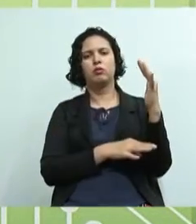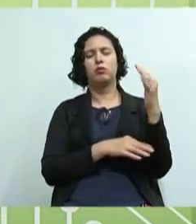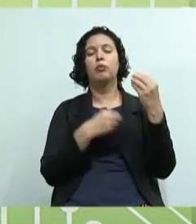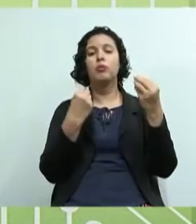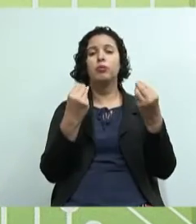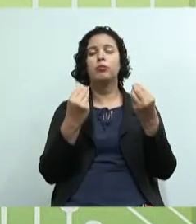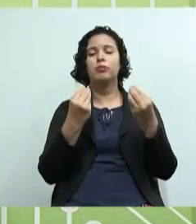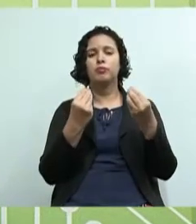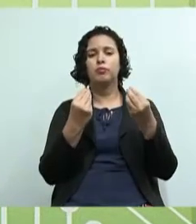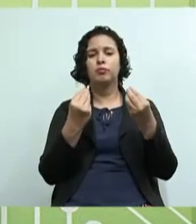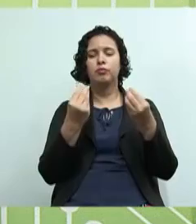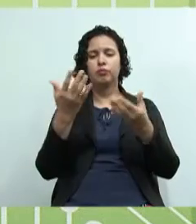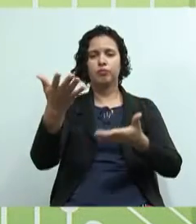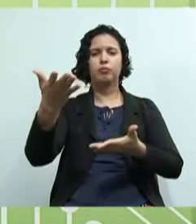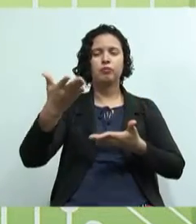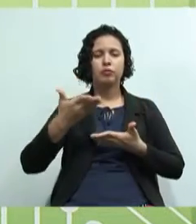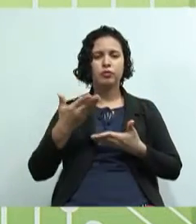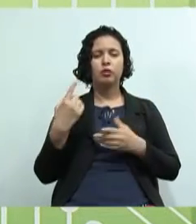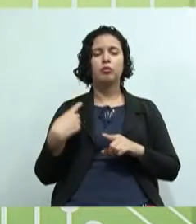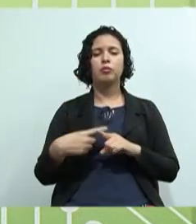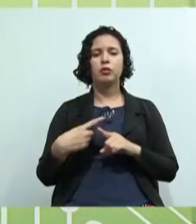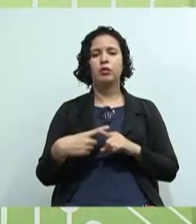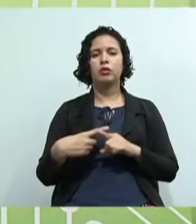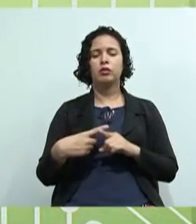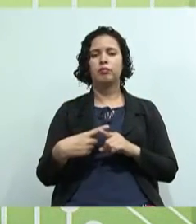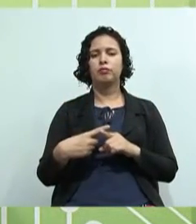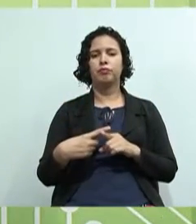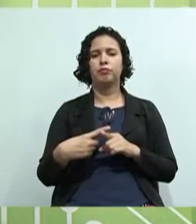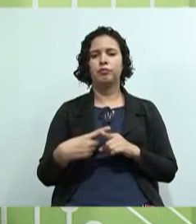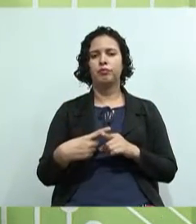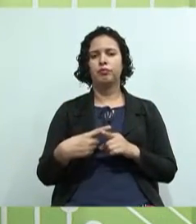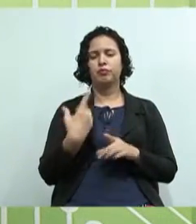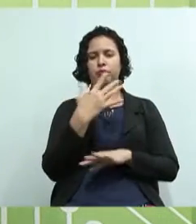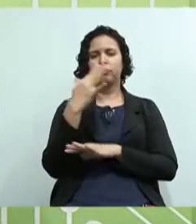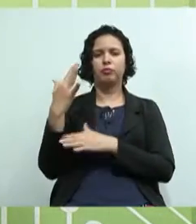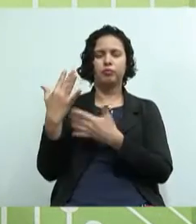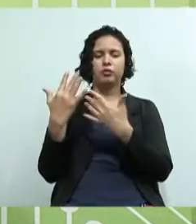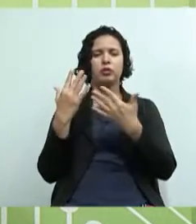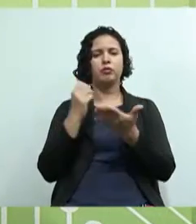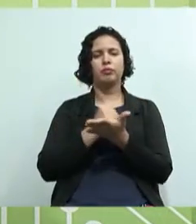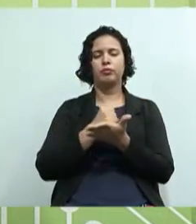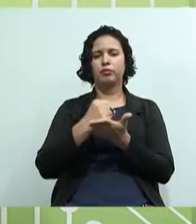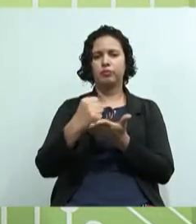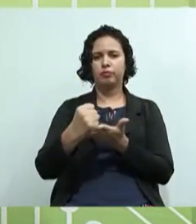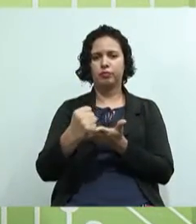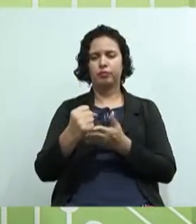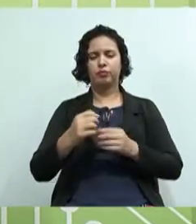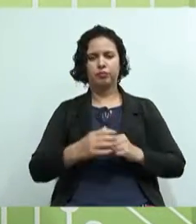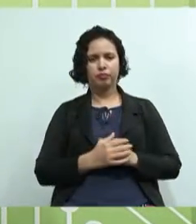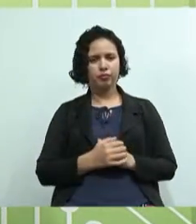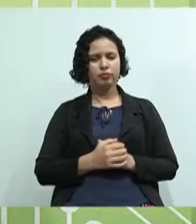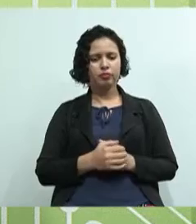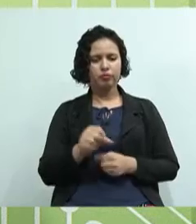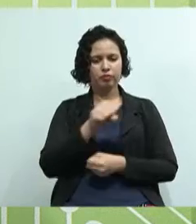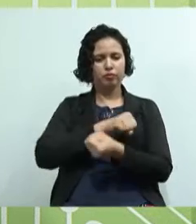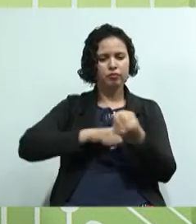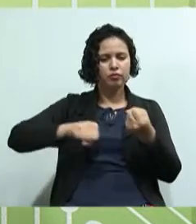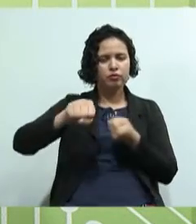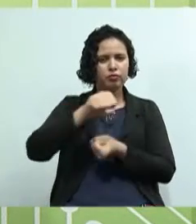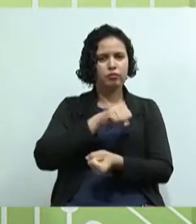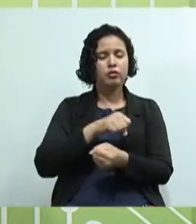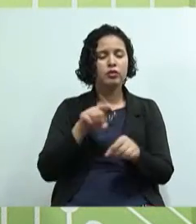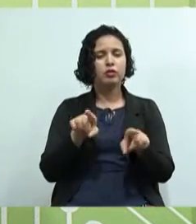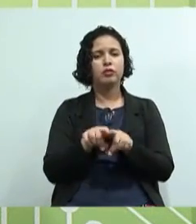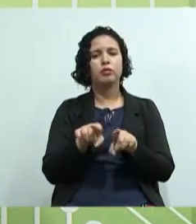vai recebê-los, se ela muitas vezes vai estar sem vida. A sustentabilidade, ela também está preocupada com o social, com aqueles, olha só,